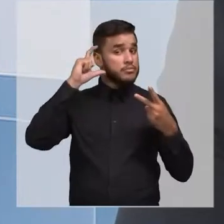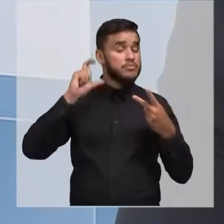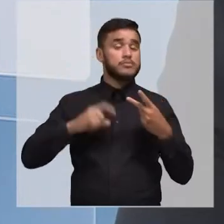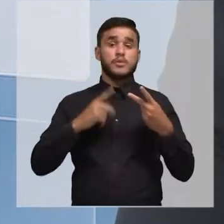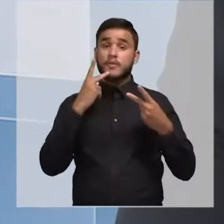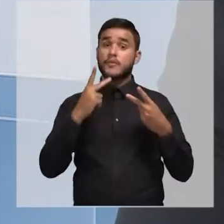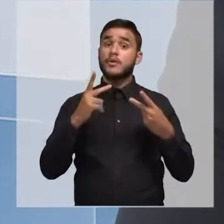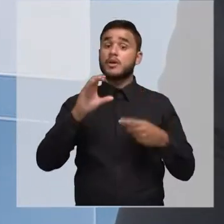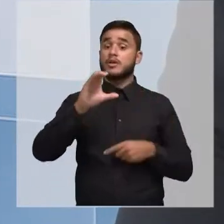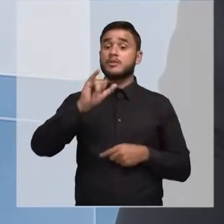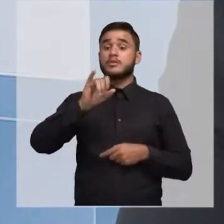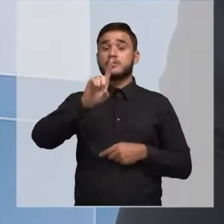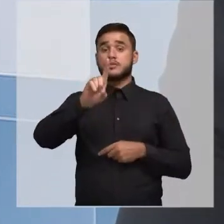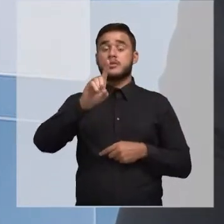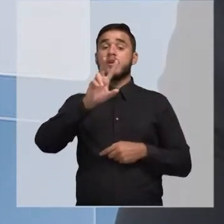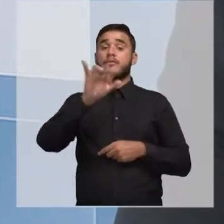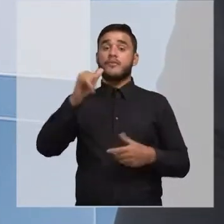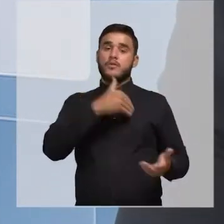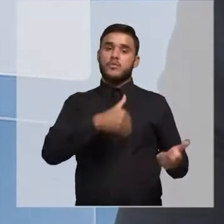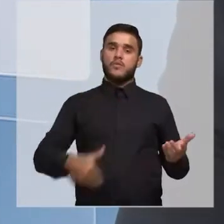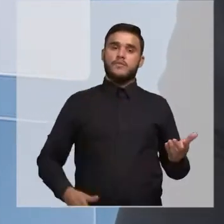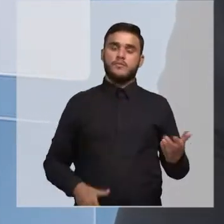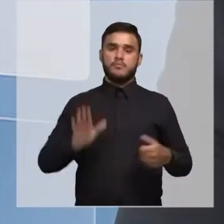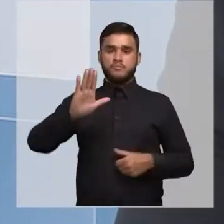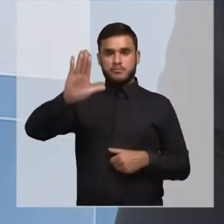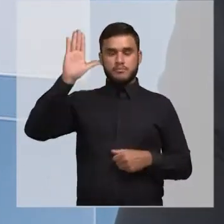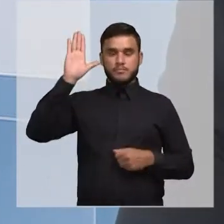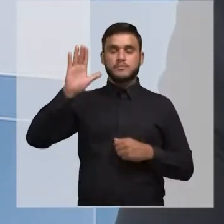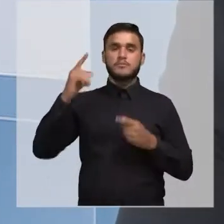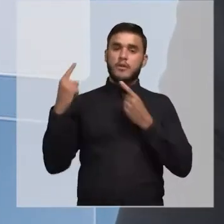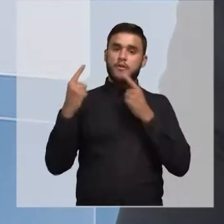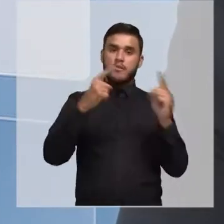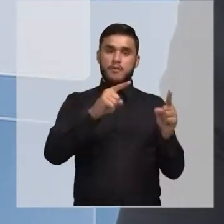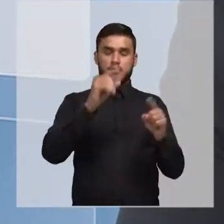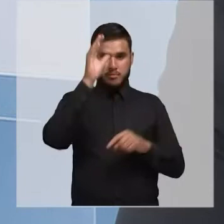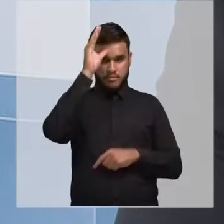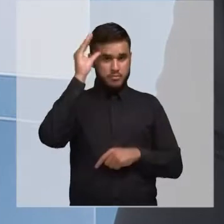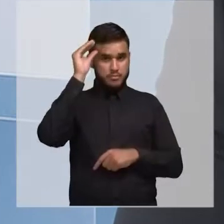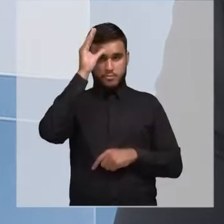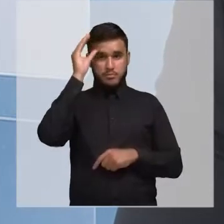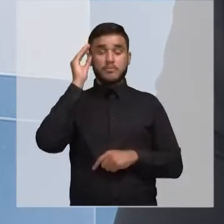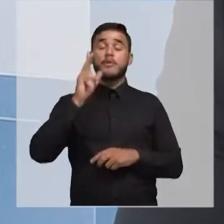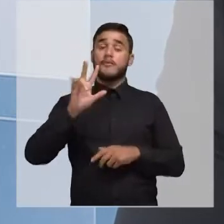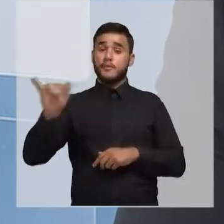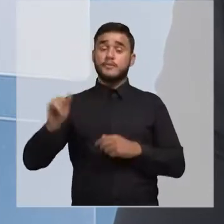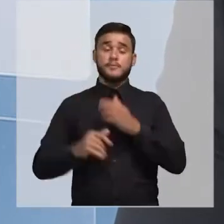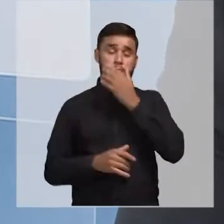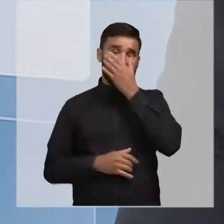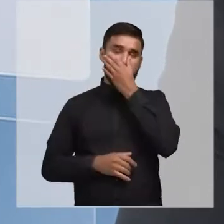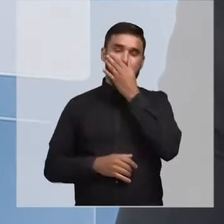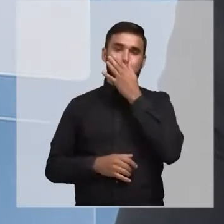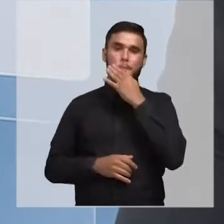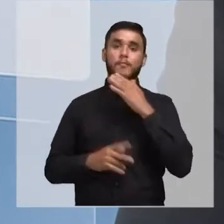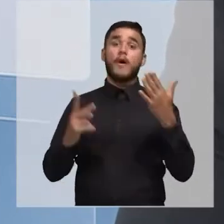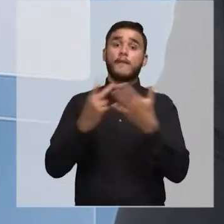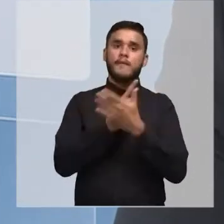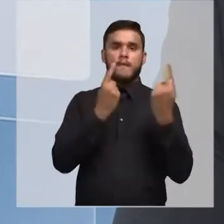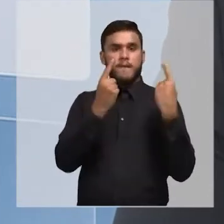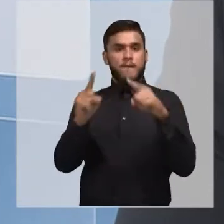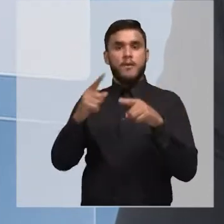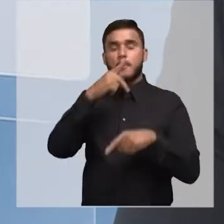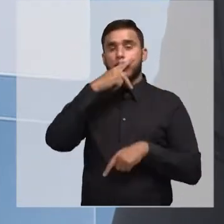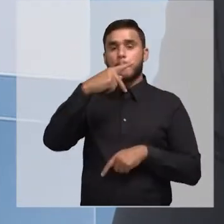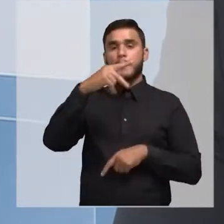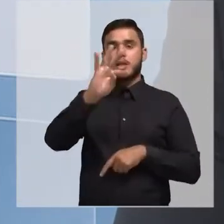Cid seria candidato a governador contra a candidatura do Camilo, para retaliar o PT